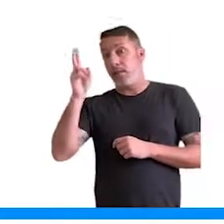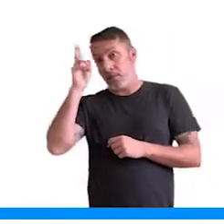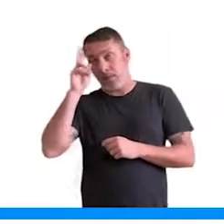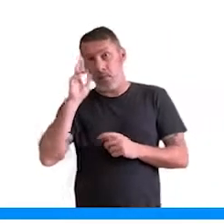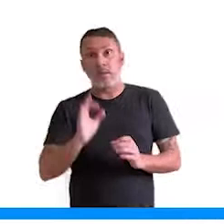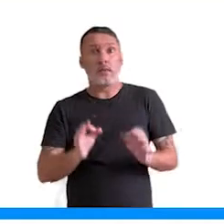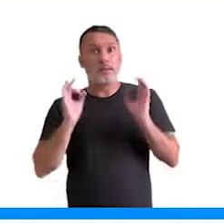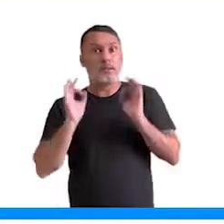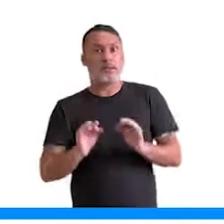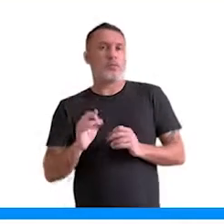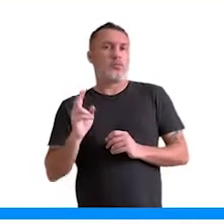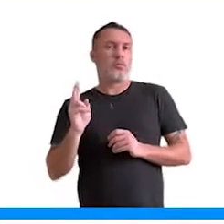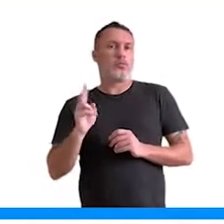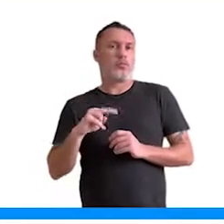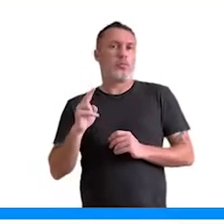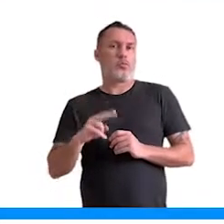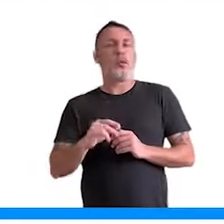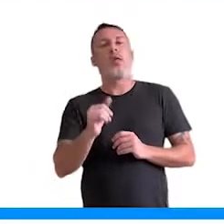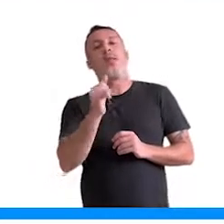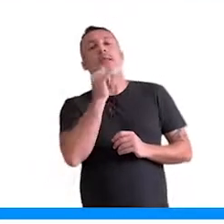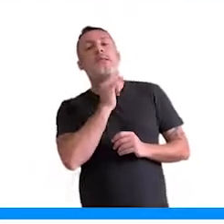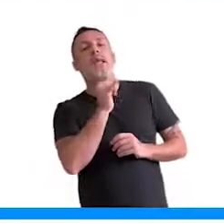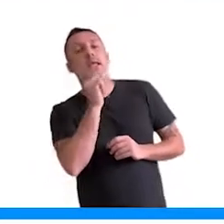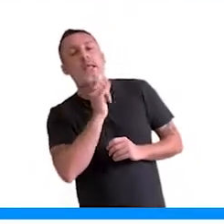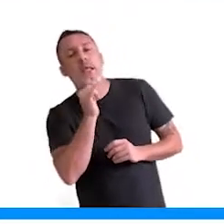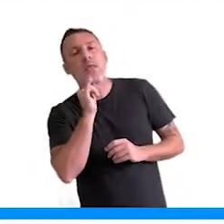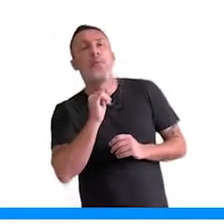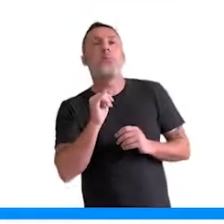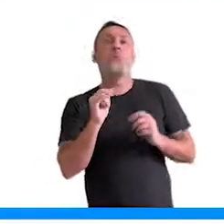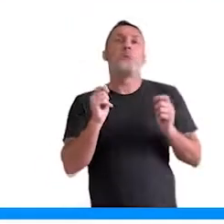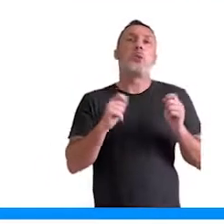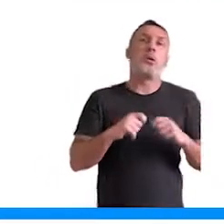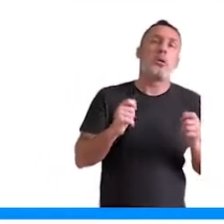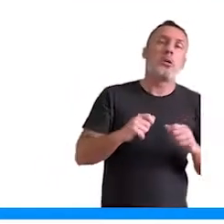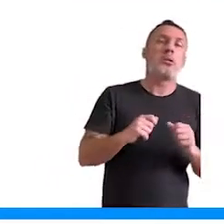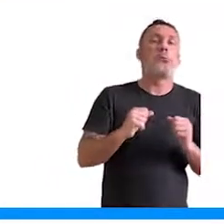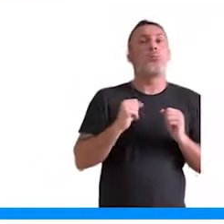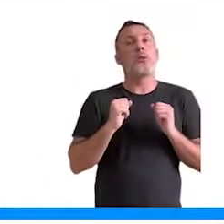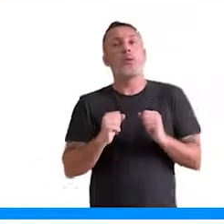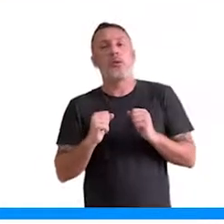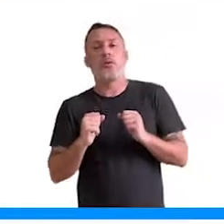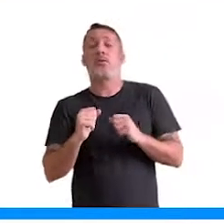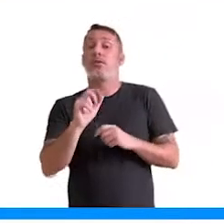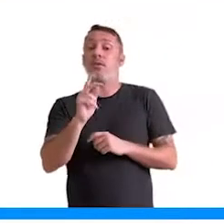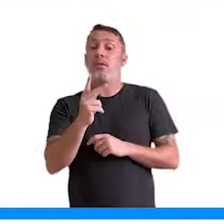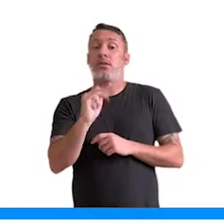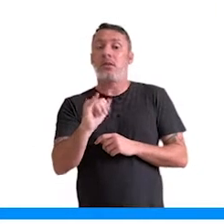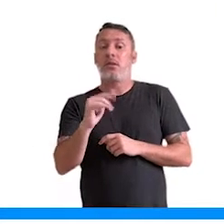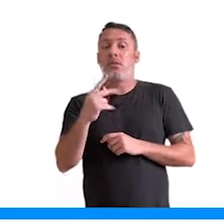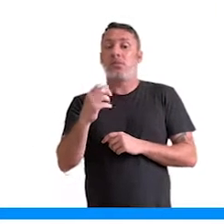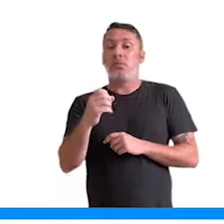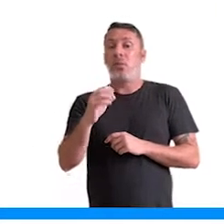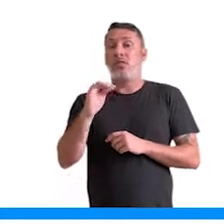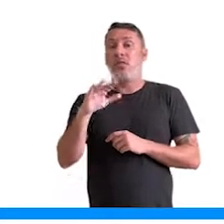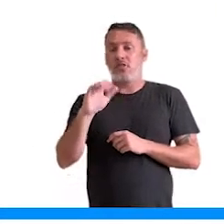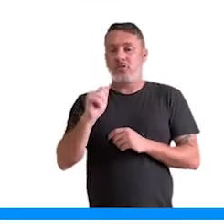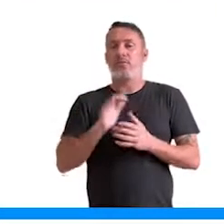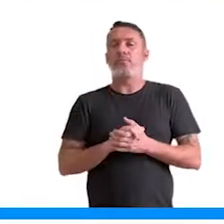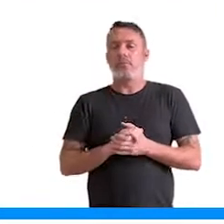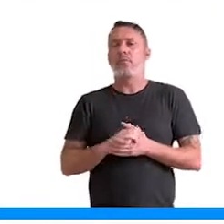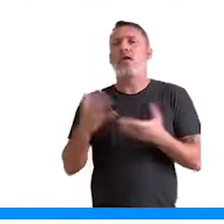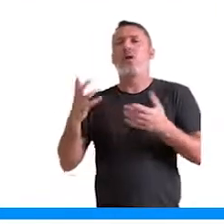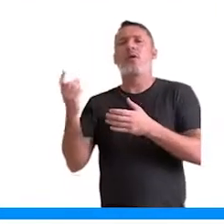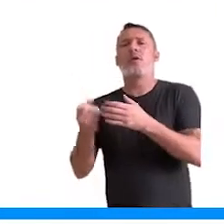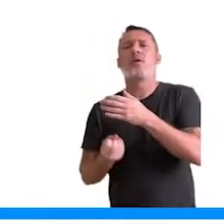nunca é uma coisa certa, sim? É sempre uma coisa hipotética, pode ser, bien? La formación